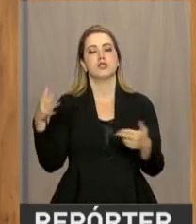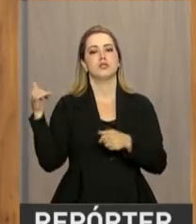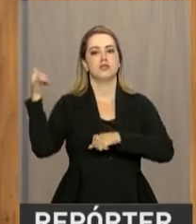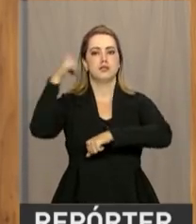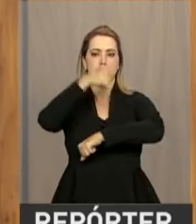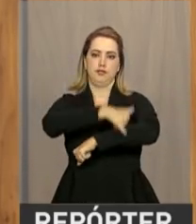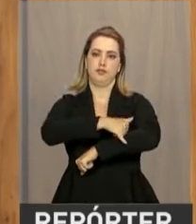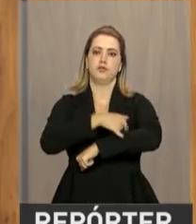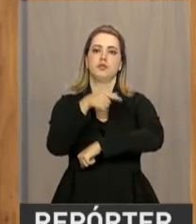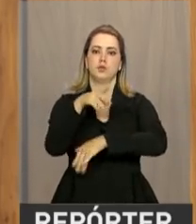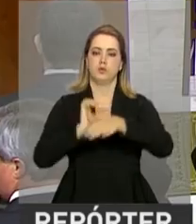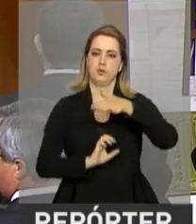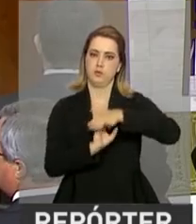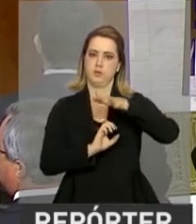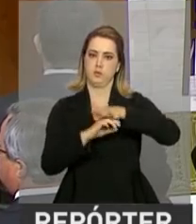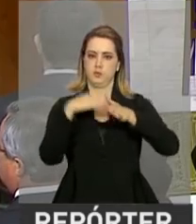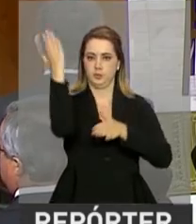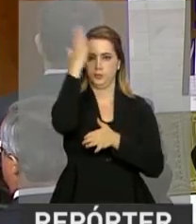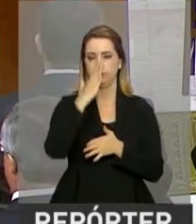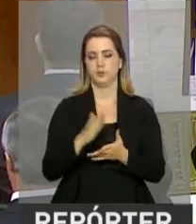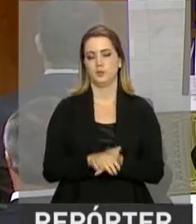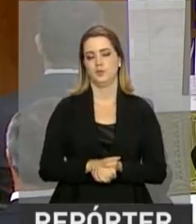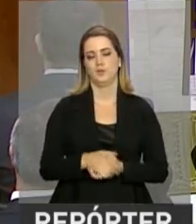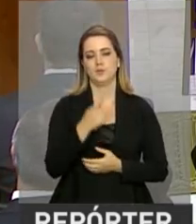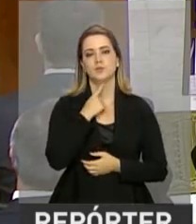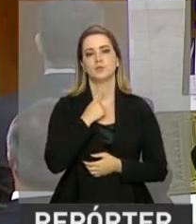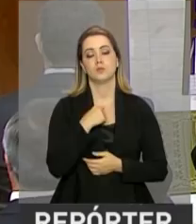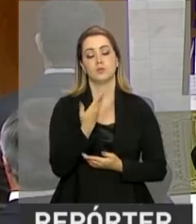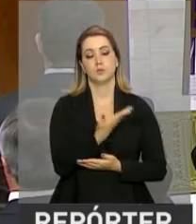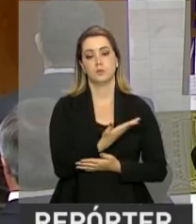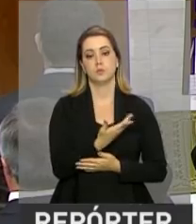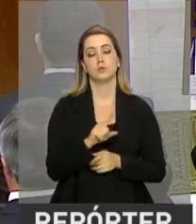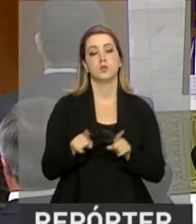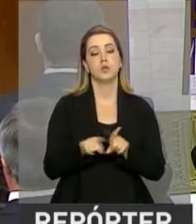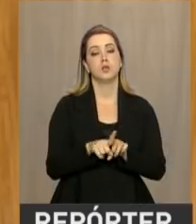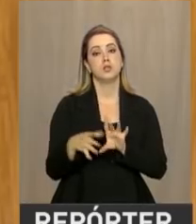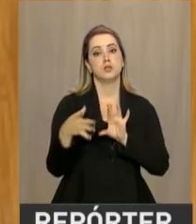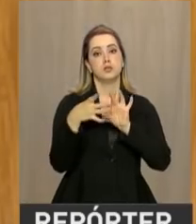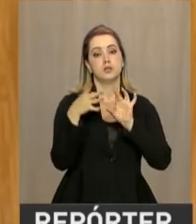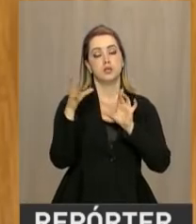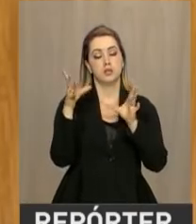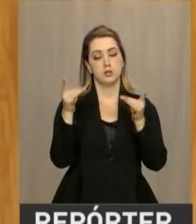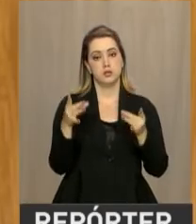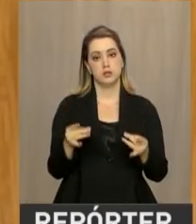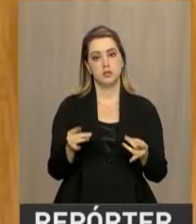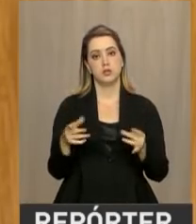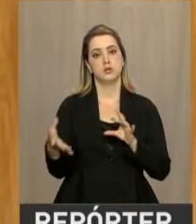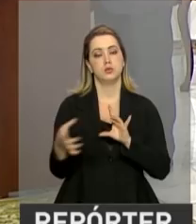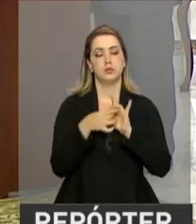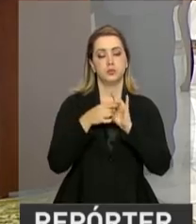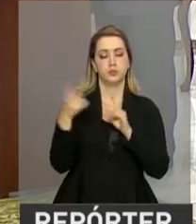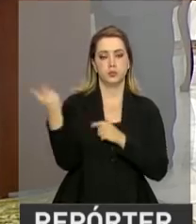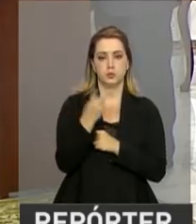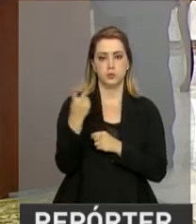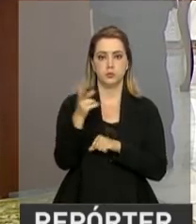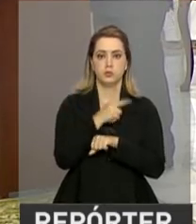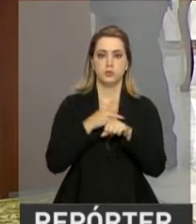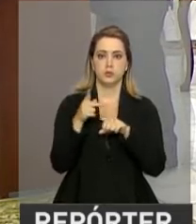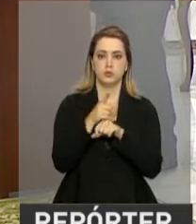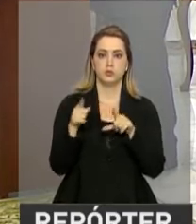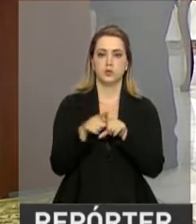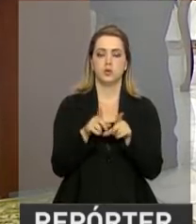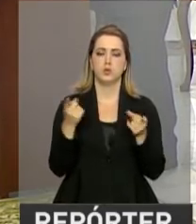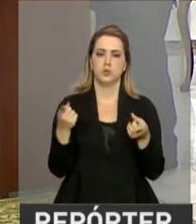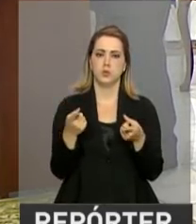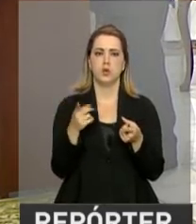nossos desejos, né? O primeiro-ministro português destacou a parceria entre os dois países. Segundo António Costa, Brasil e Portugal não falam